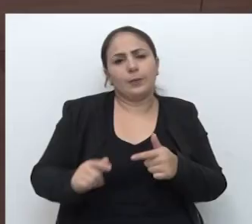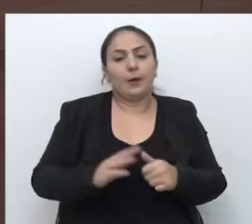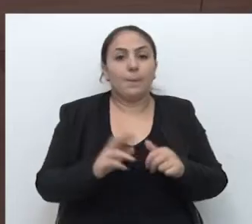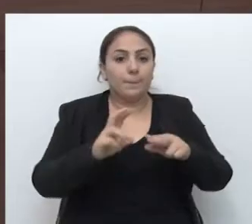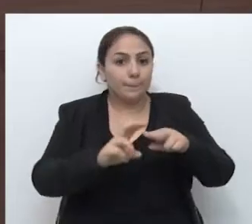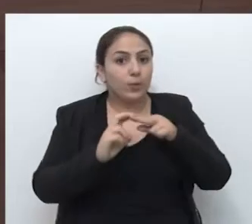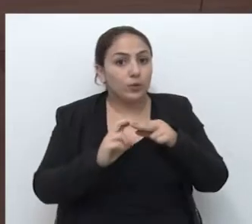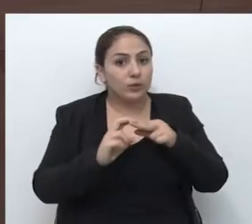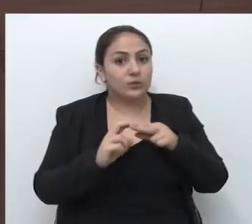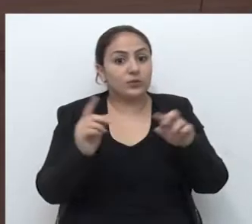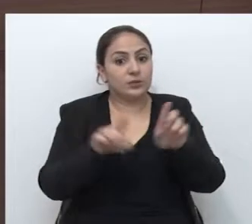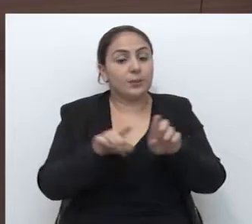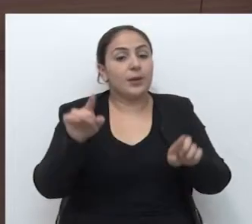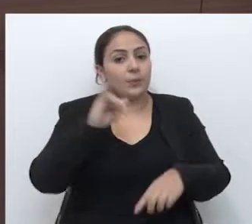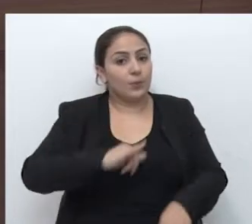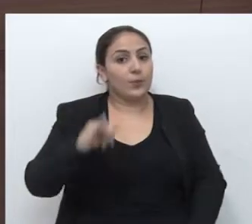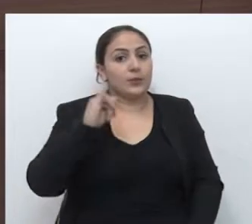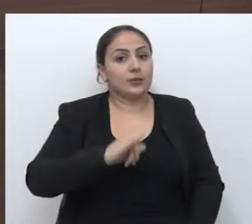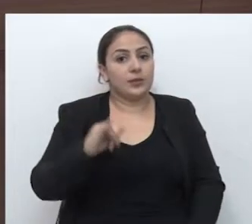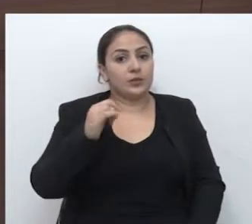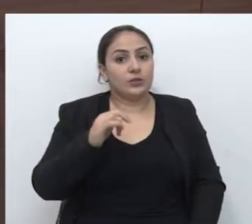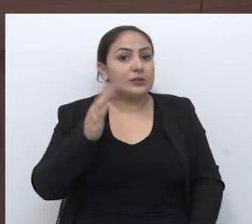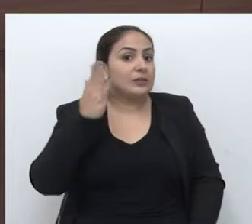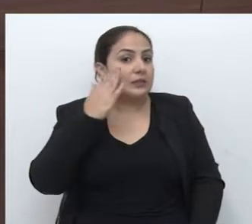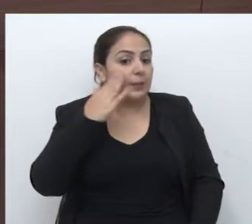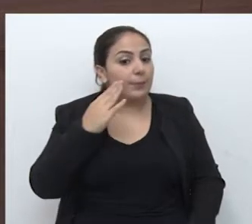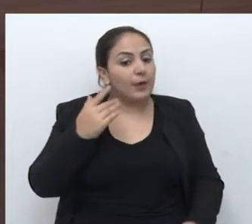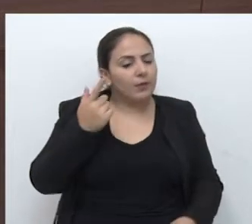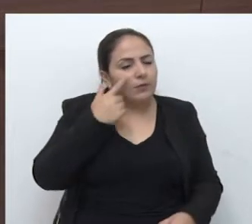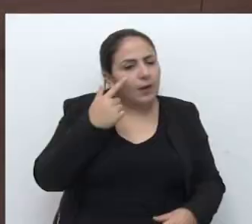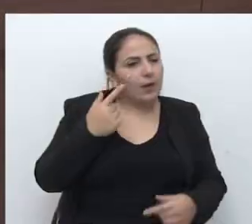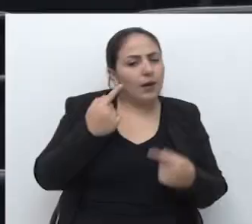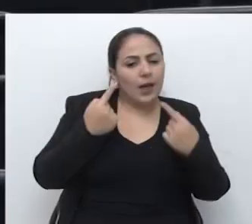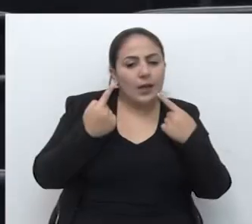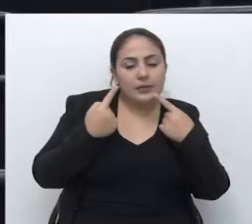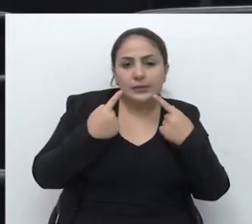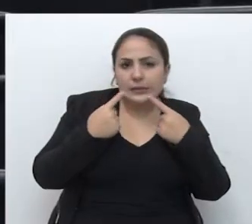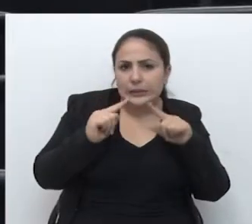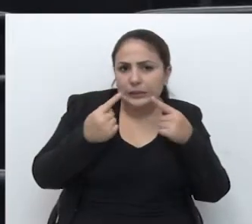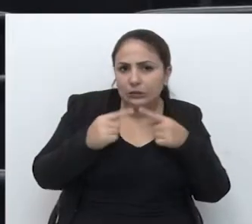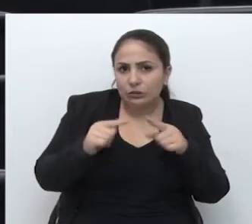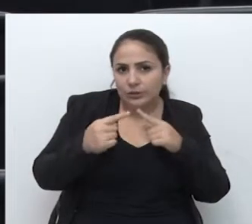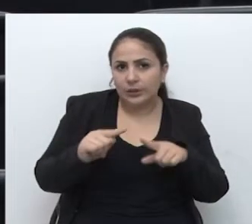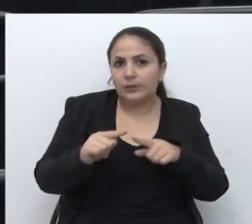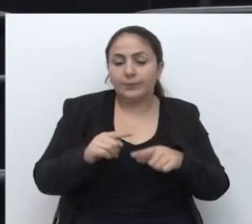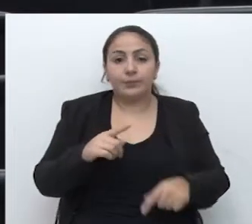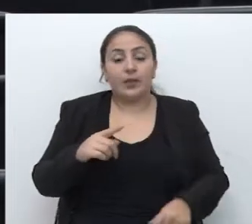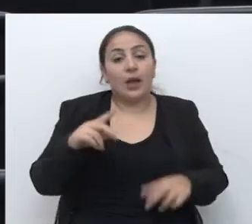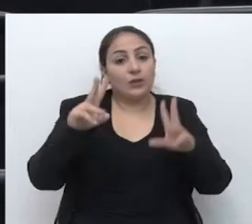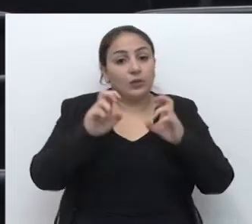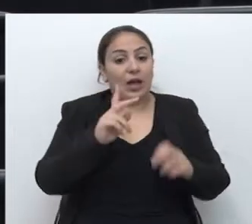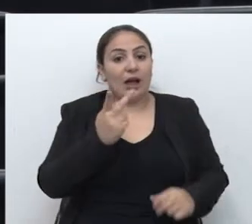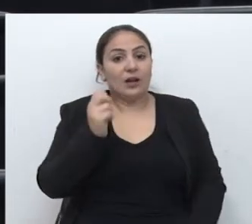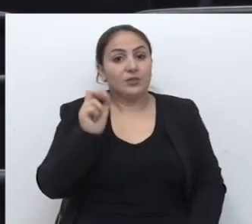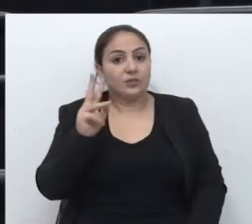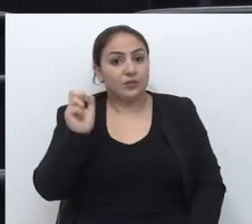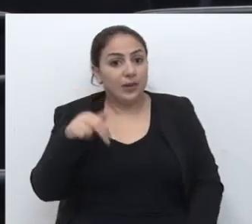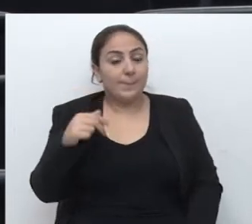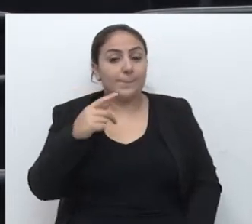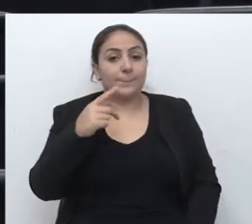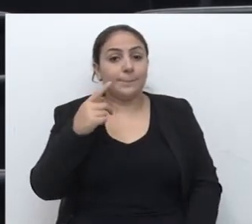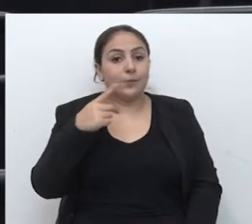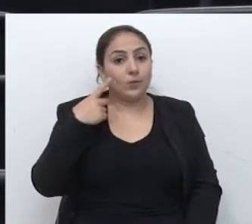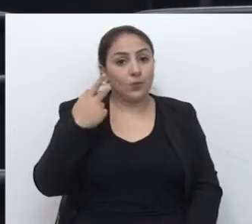os problemas. Por isso, também é importante saber lidar com as críticas. No caso da Havan, Pedro Danelli ressalta